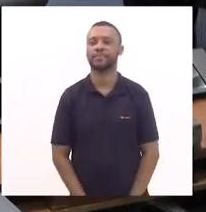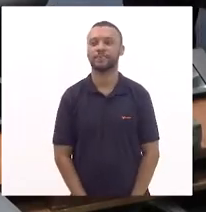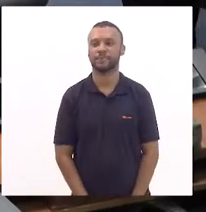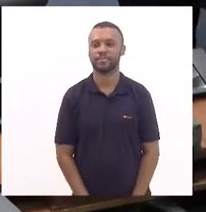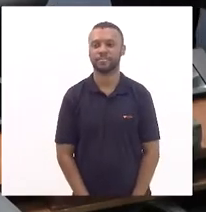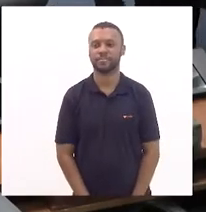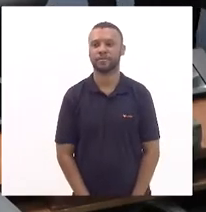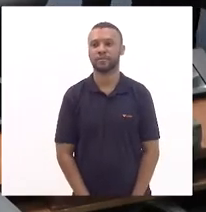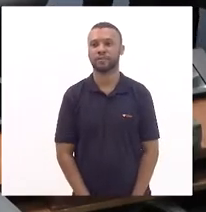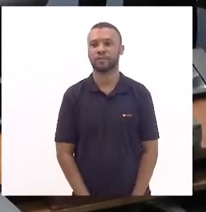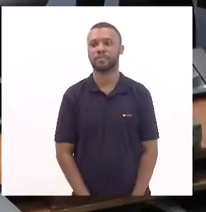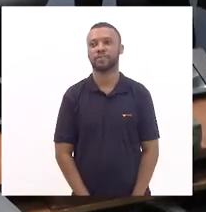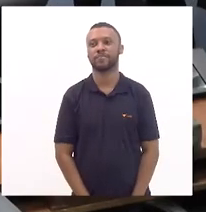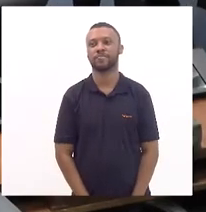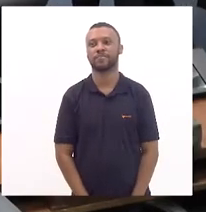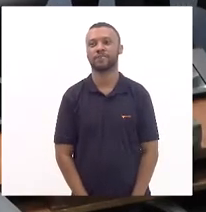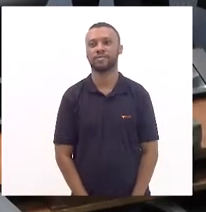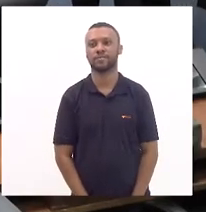Alô, alô.